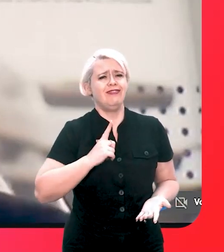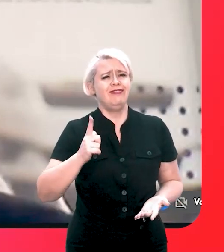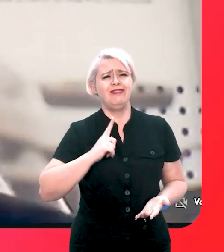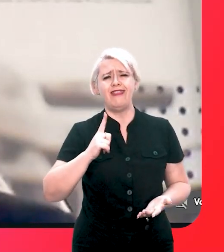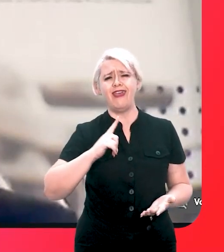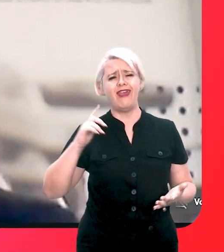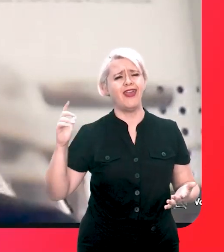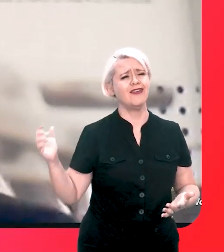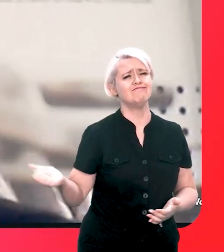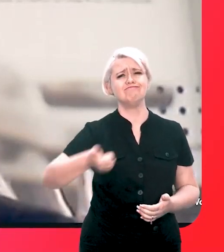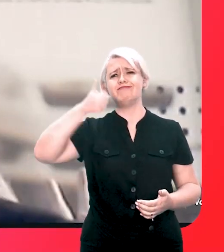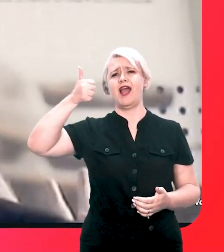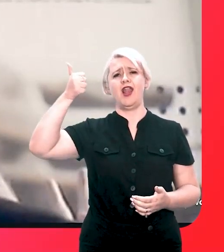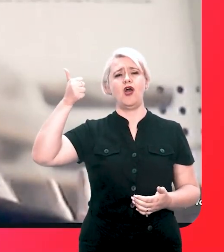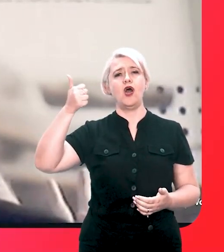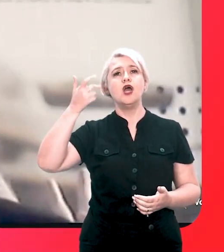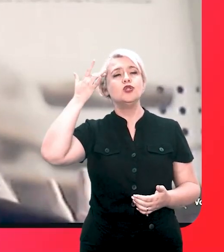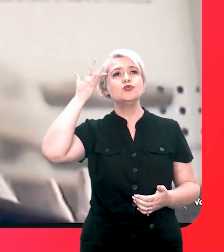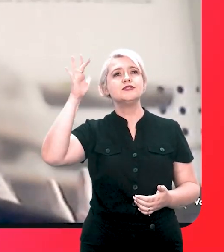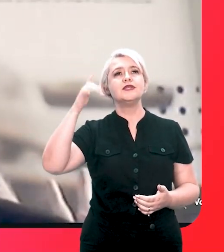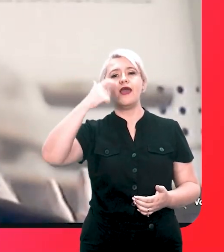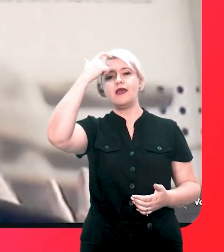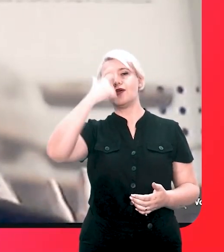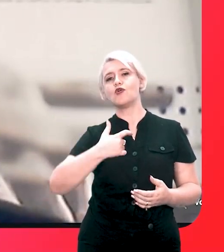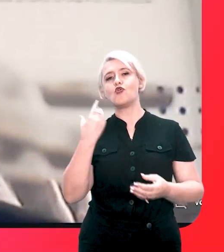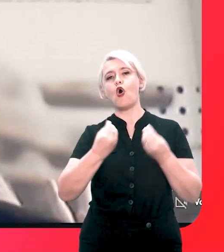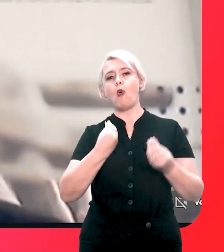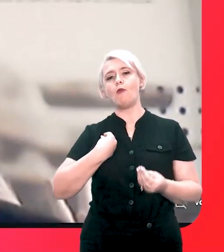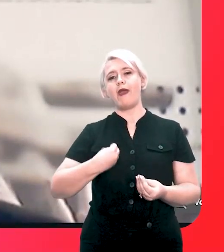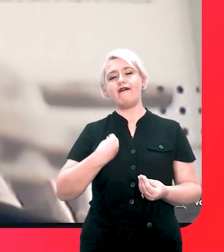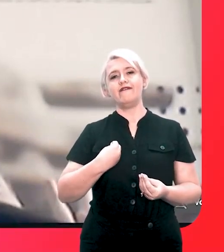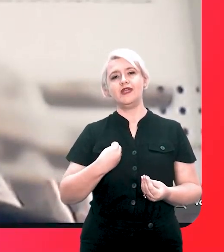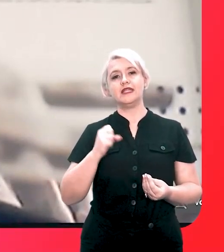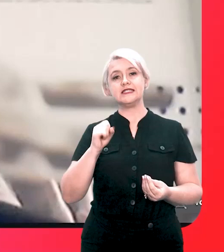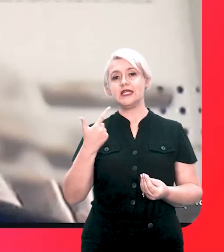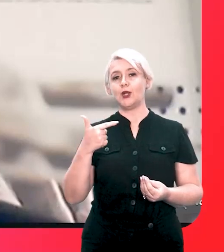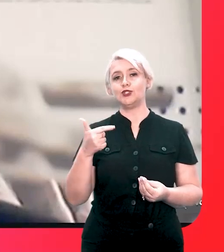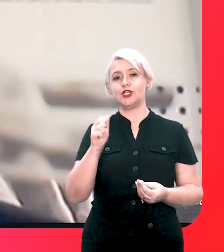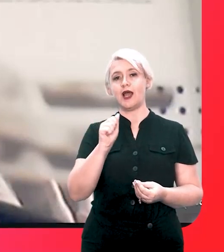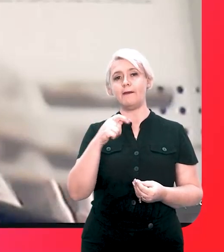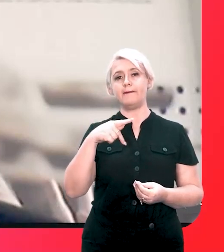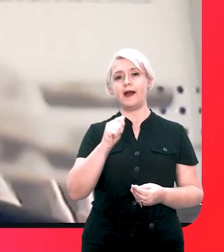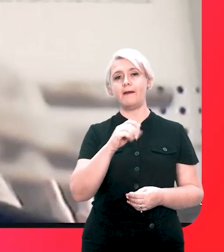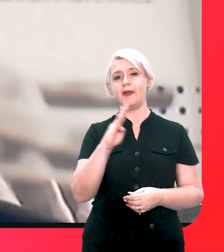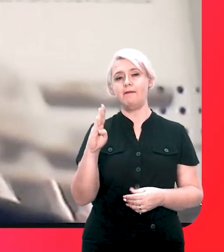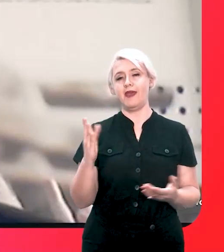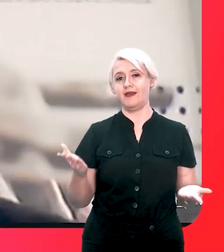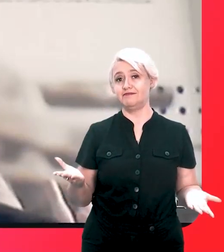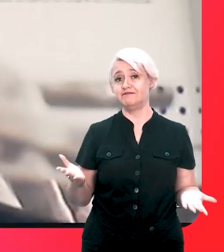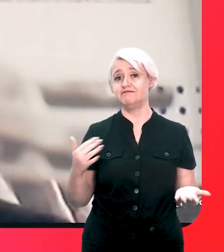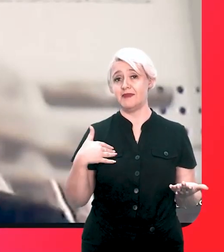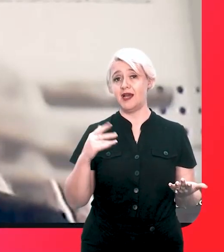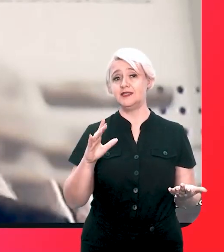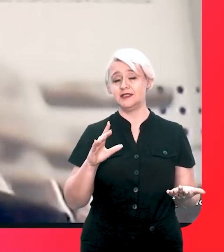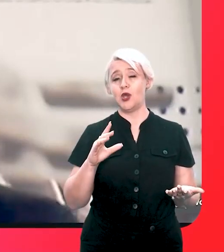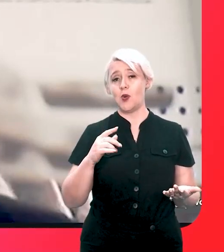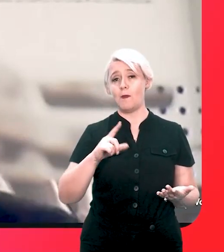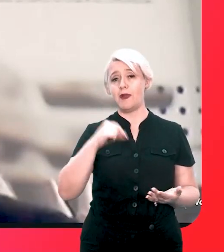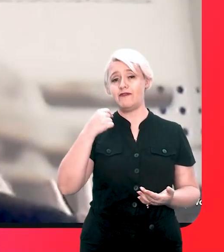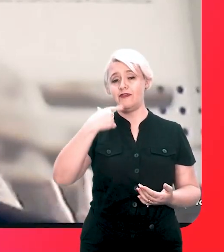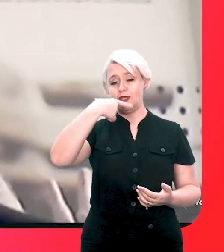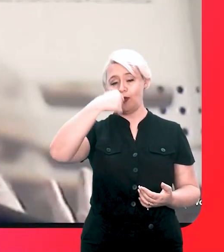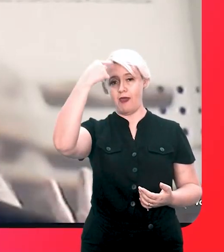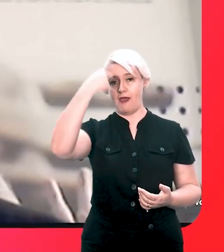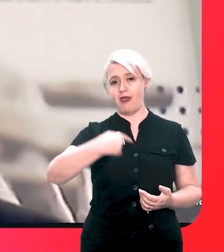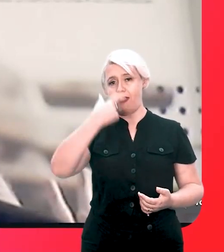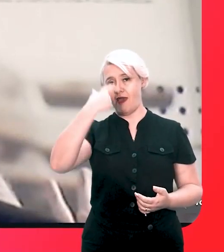pena. Eu não sei que Petri eu seria se não fosse tudo isso, mas eu prefiro esse Petri aqui que está